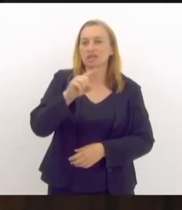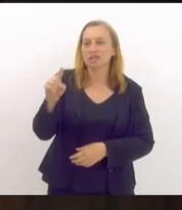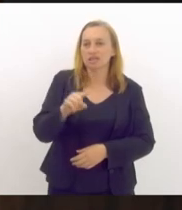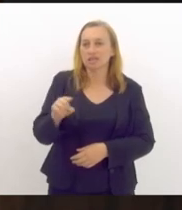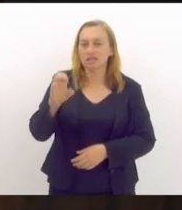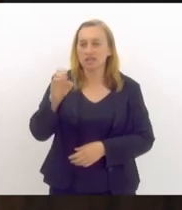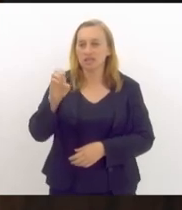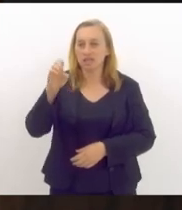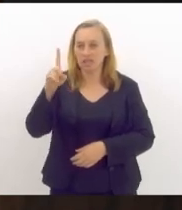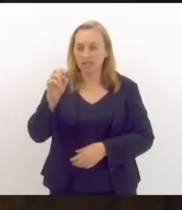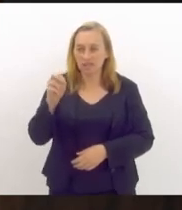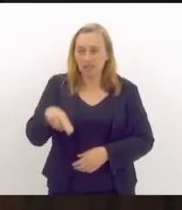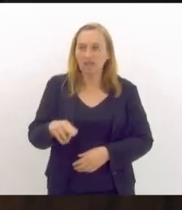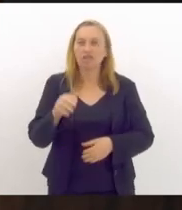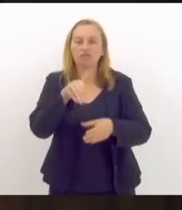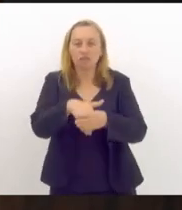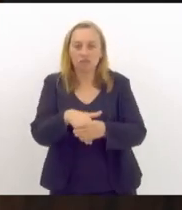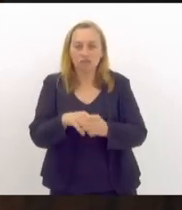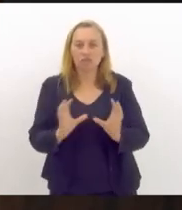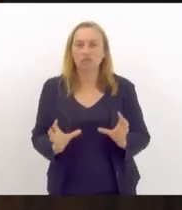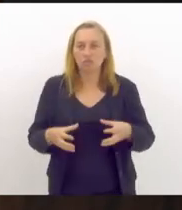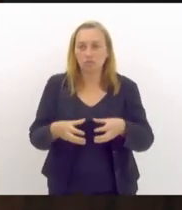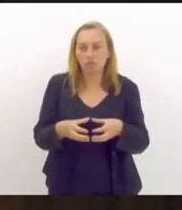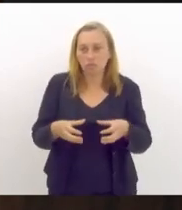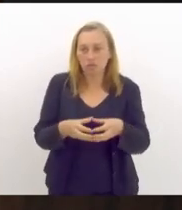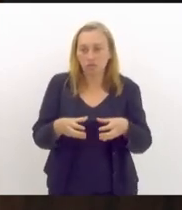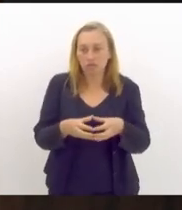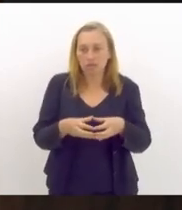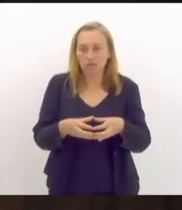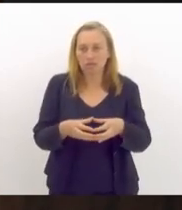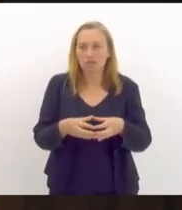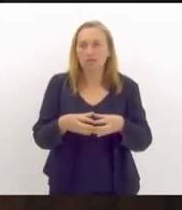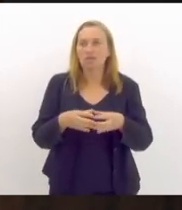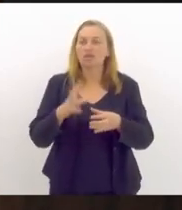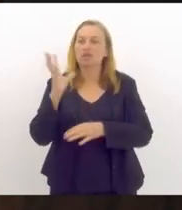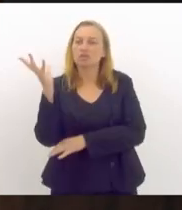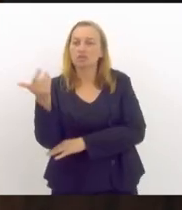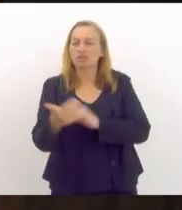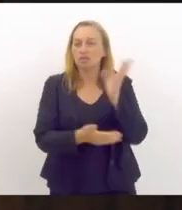em votação as emendas da comissão de Meio Ambiente